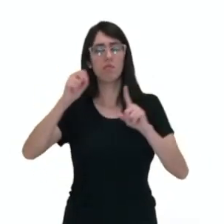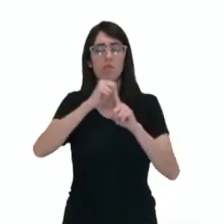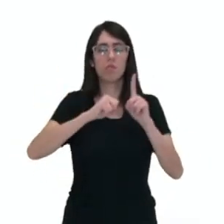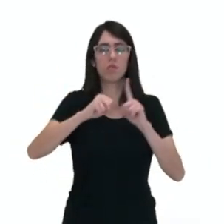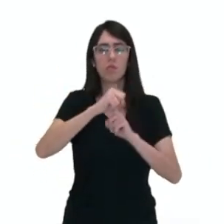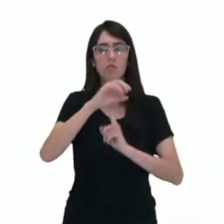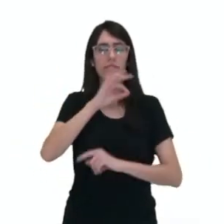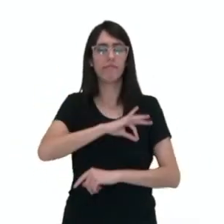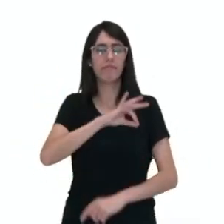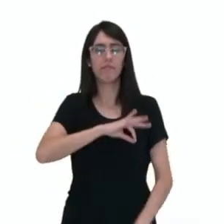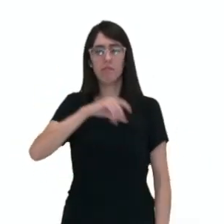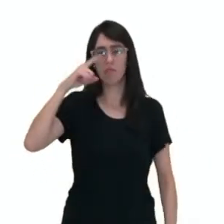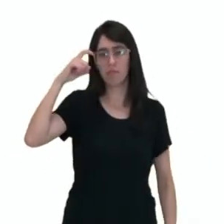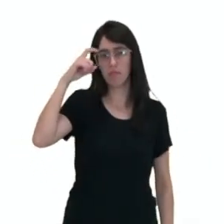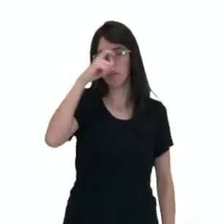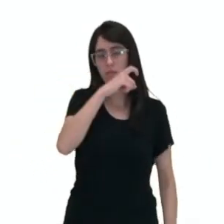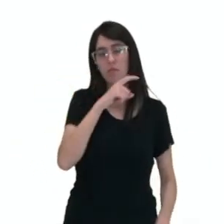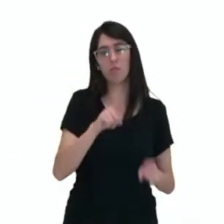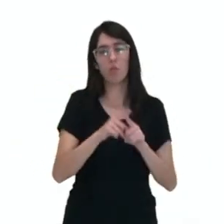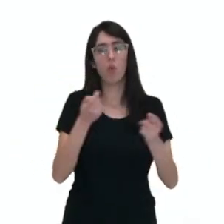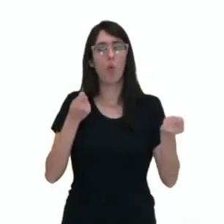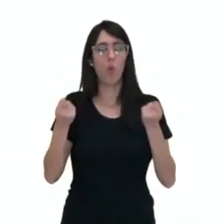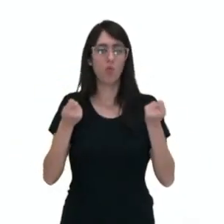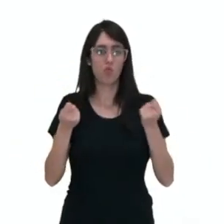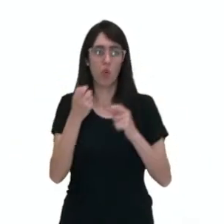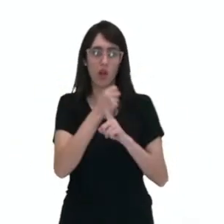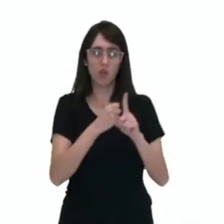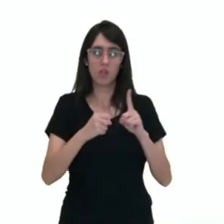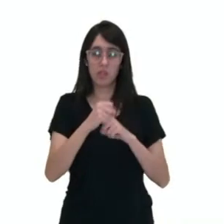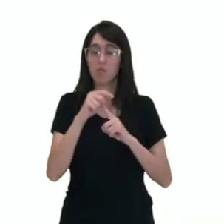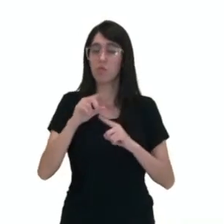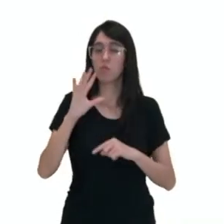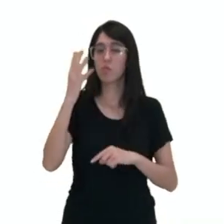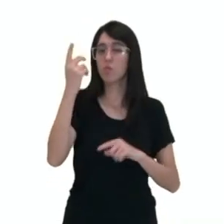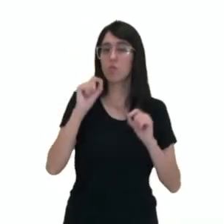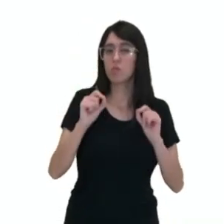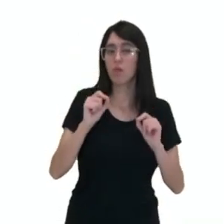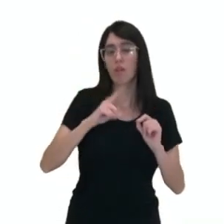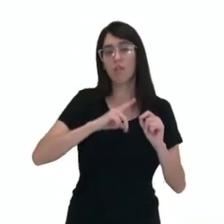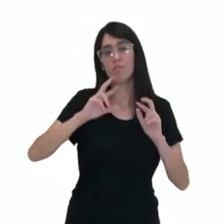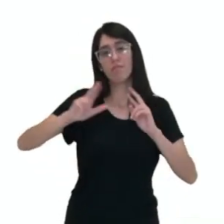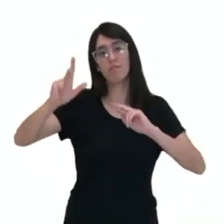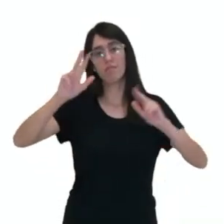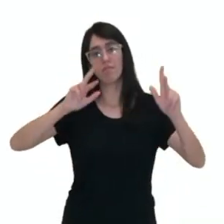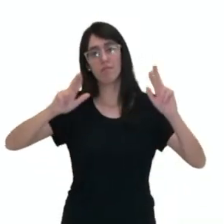ao prestígio e ao controle social. Isso acontece por meio dessa diferenciação entre